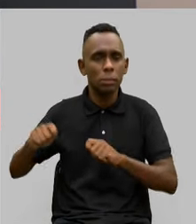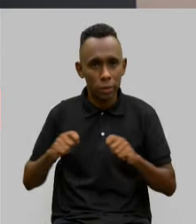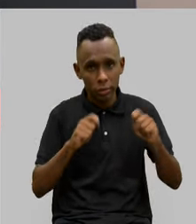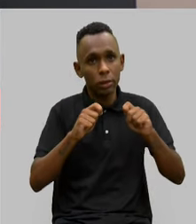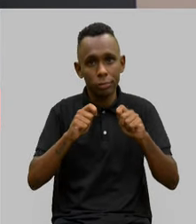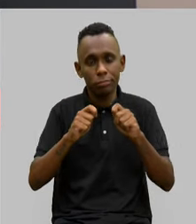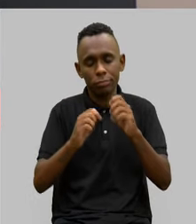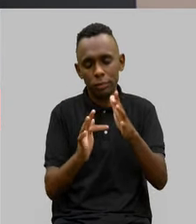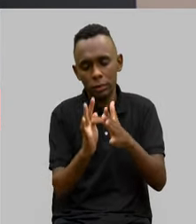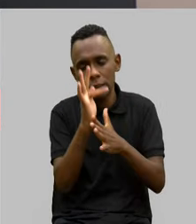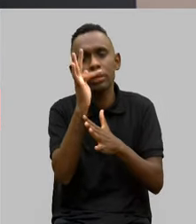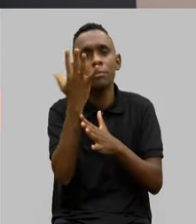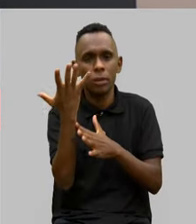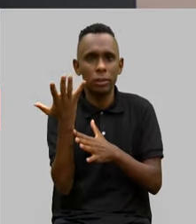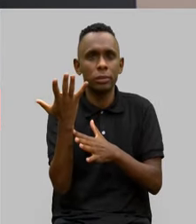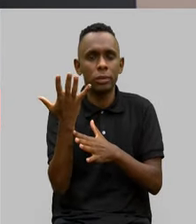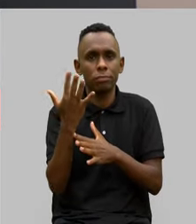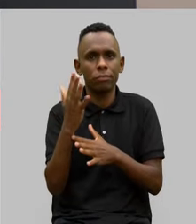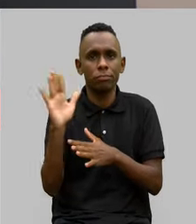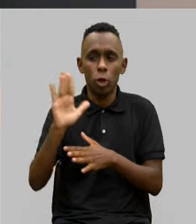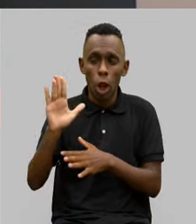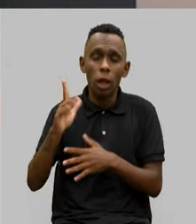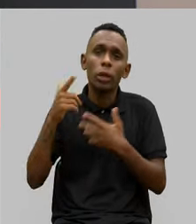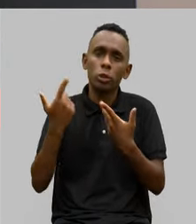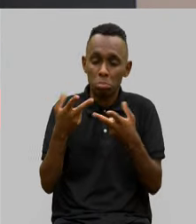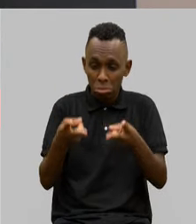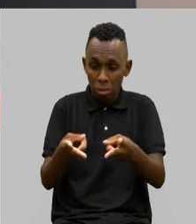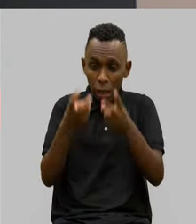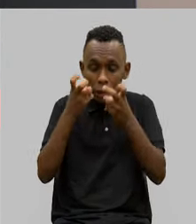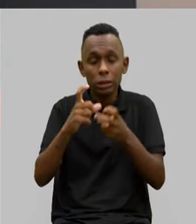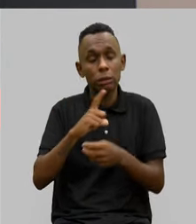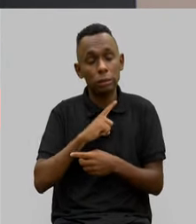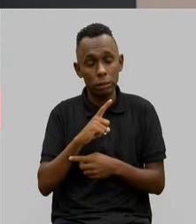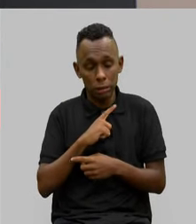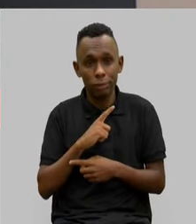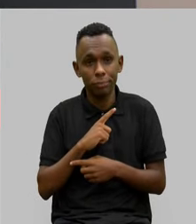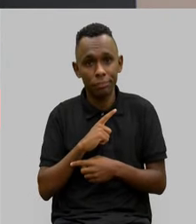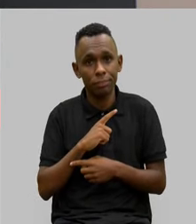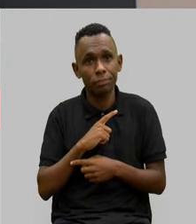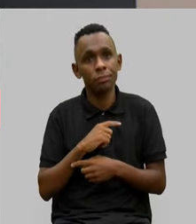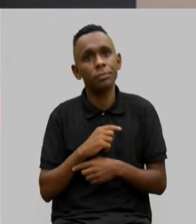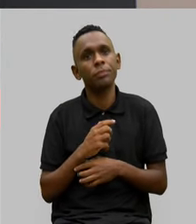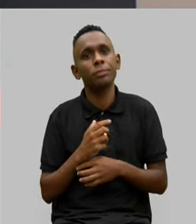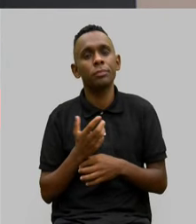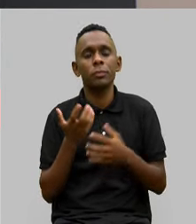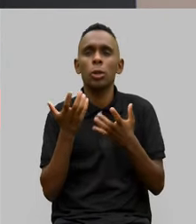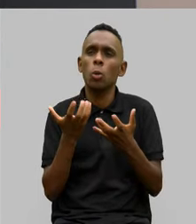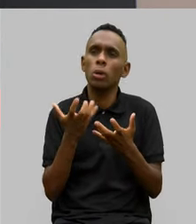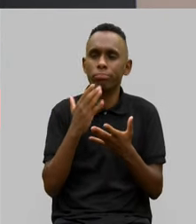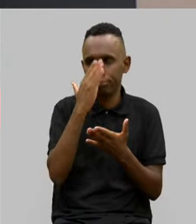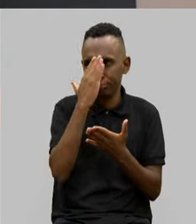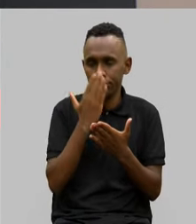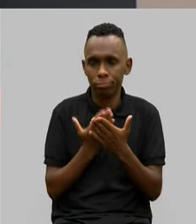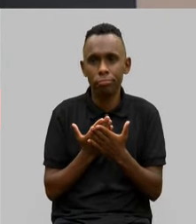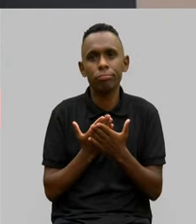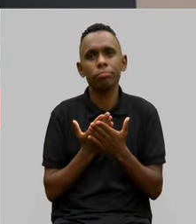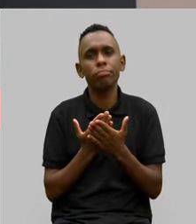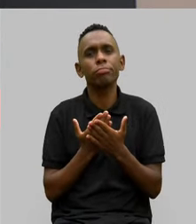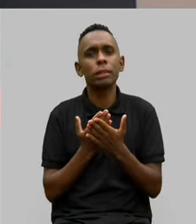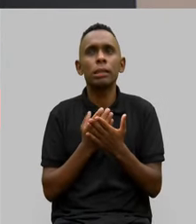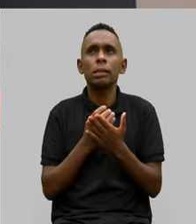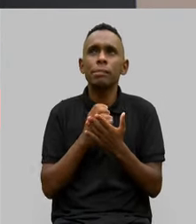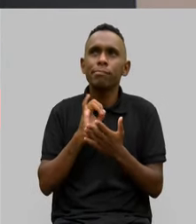dessa planta então estejamos muito atentos e eu quero crer que se